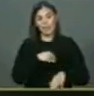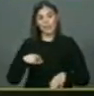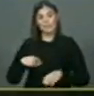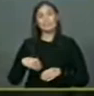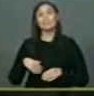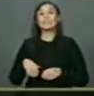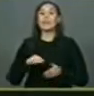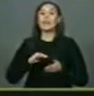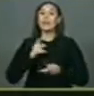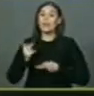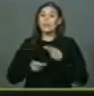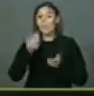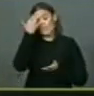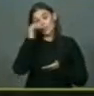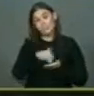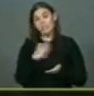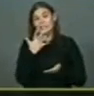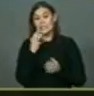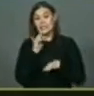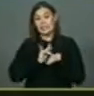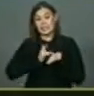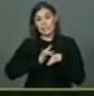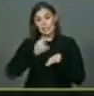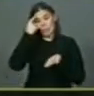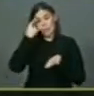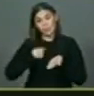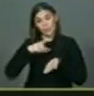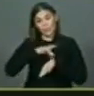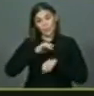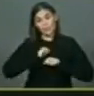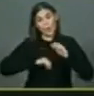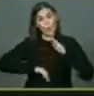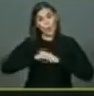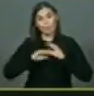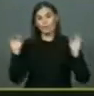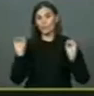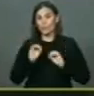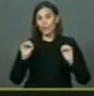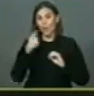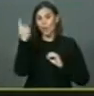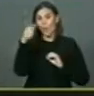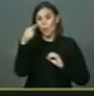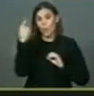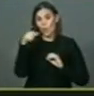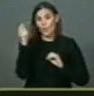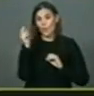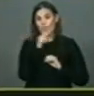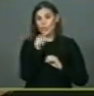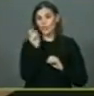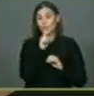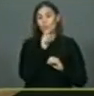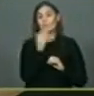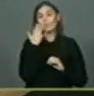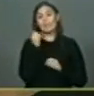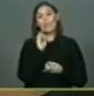reservado. E então, eu sei que a minha doença não tem cura. A única coisa que eles podem fazer, e